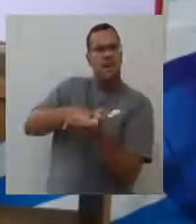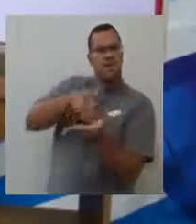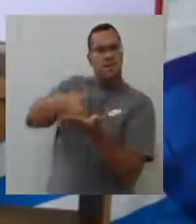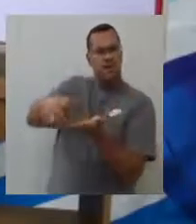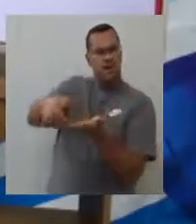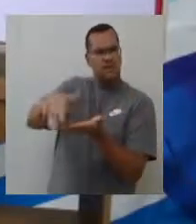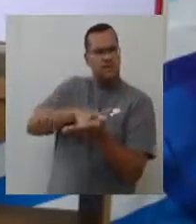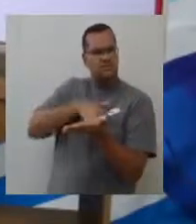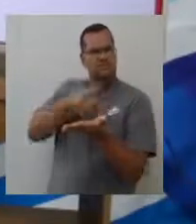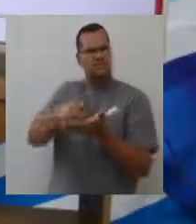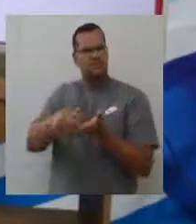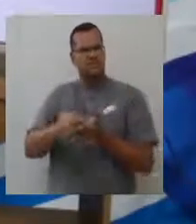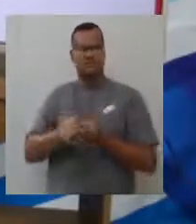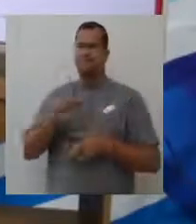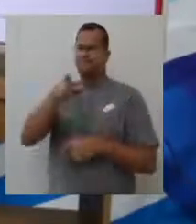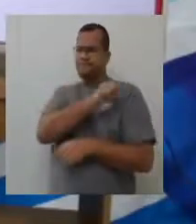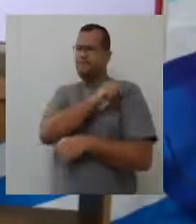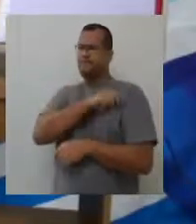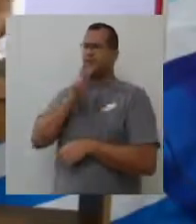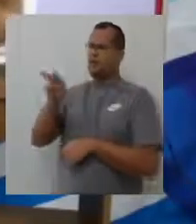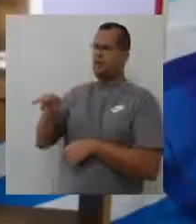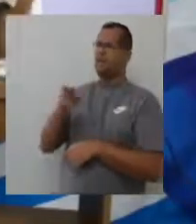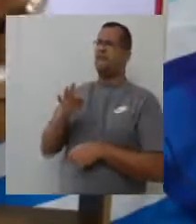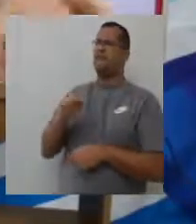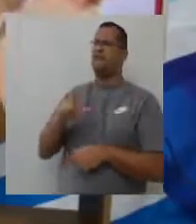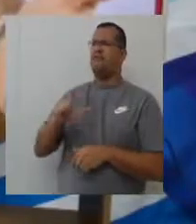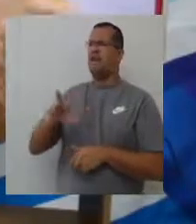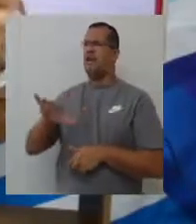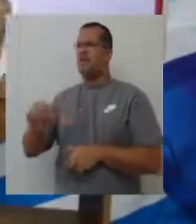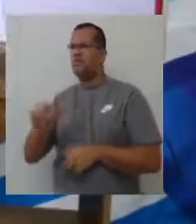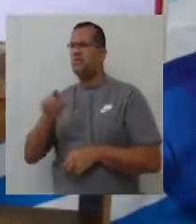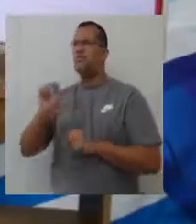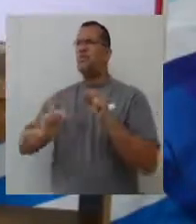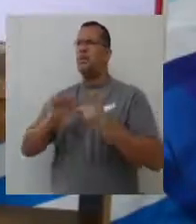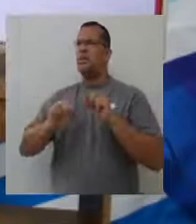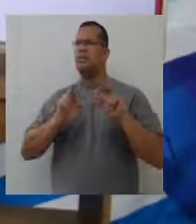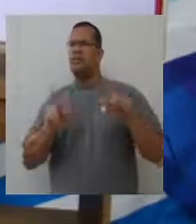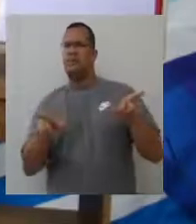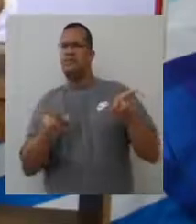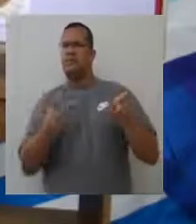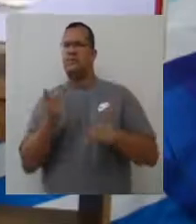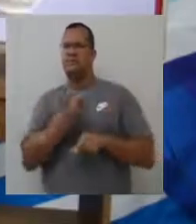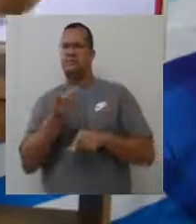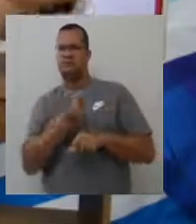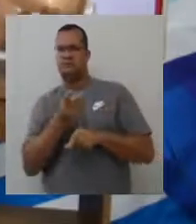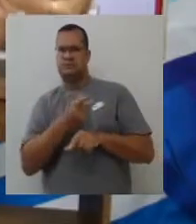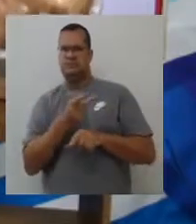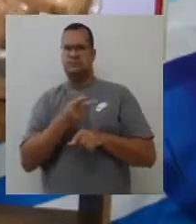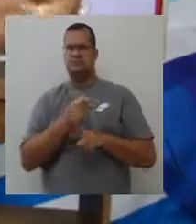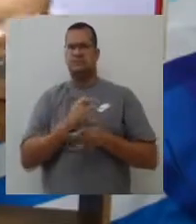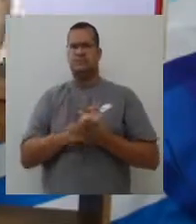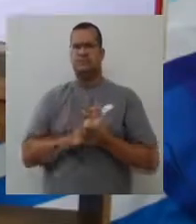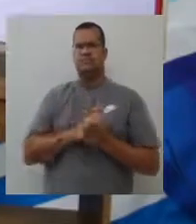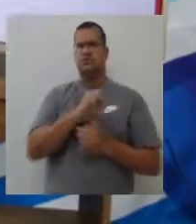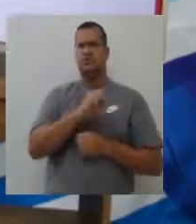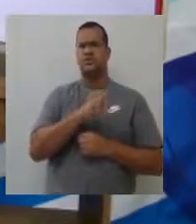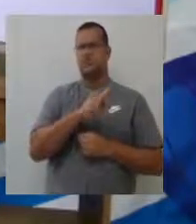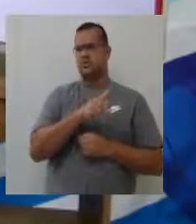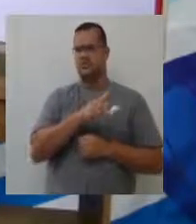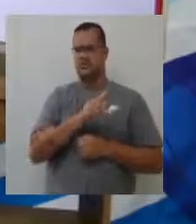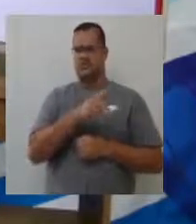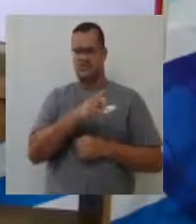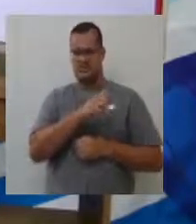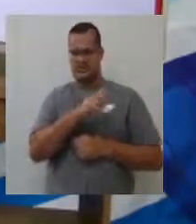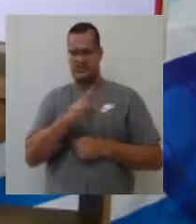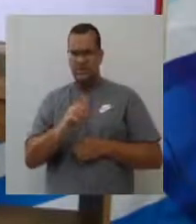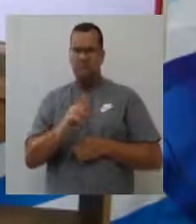vai olhar para mim e vai dizer assim, Flávio, qual é a diferença de suspensão e de emulsão? Porque ambas essas soluções,